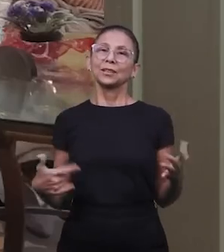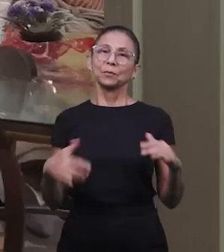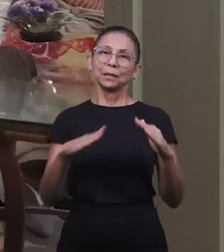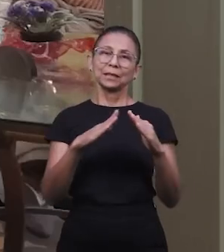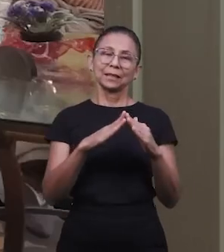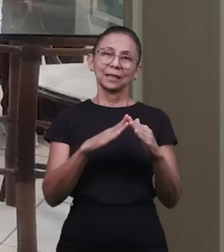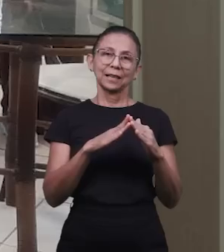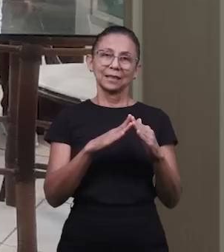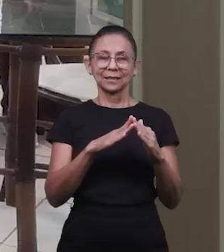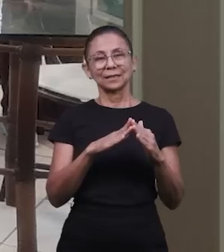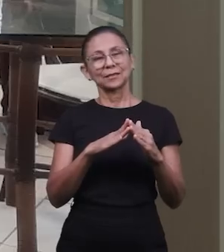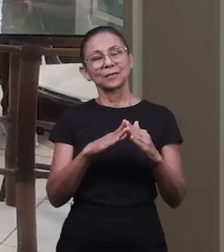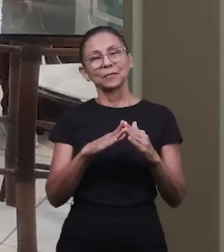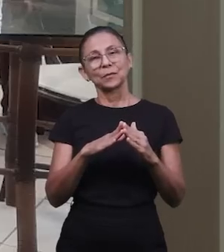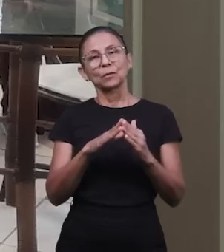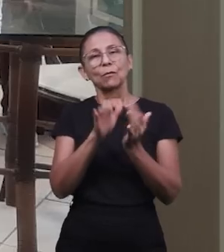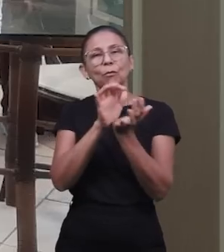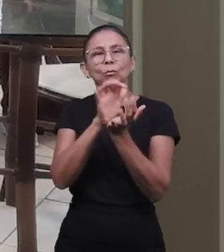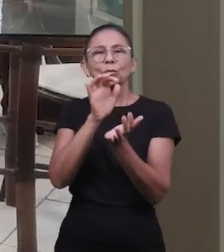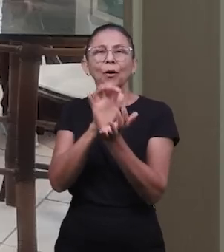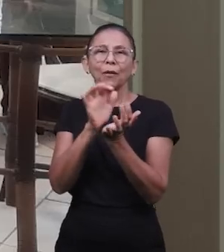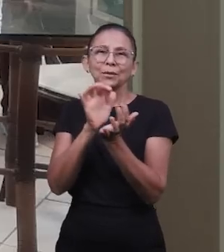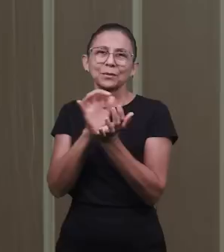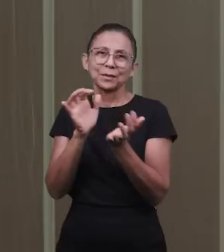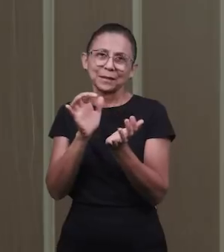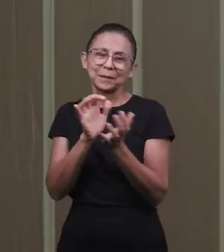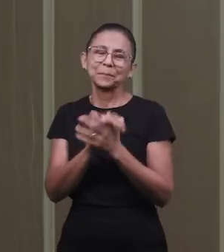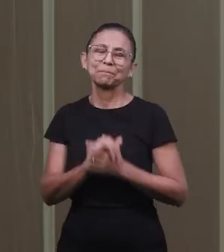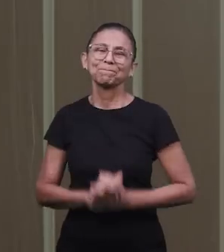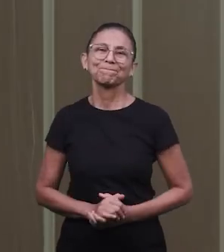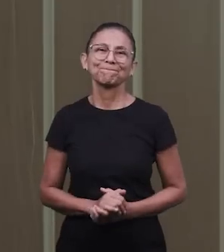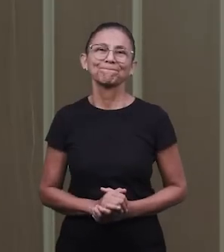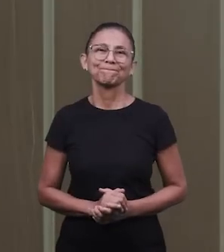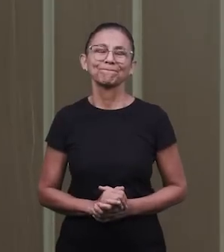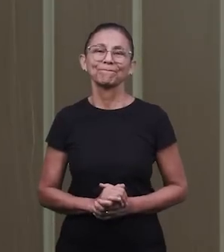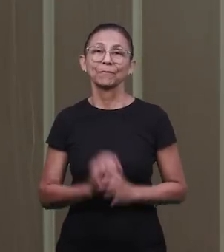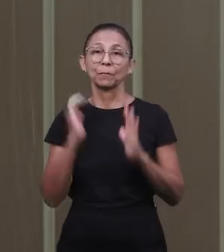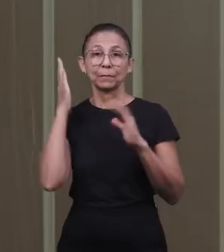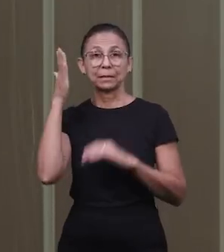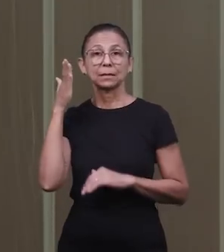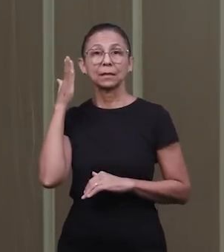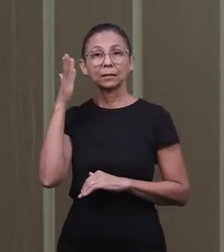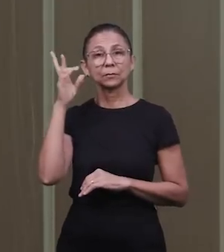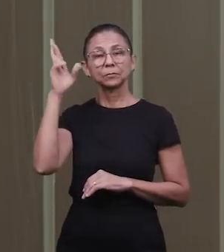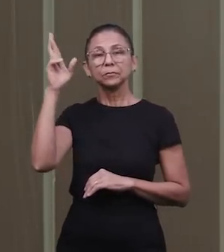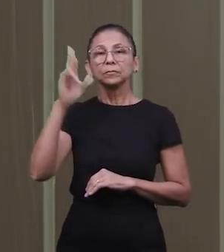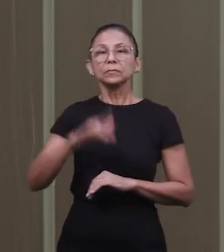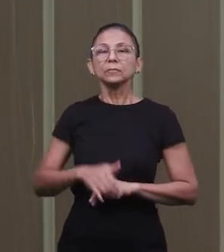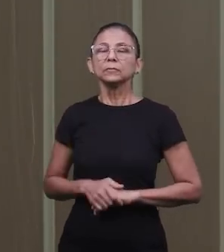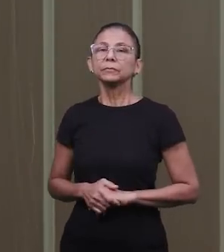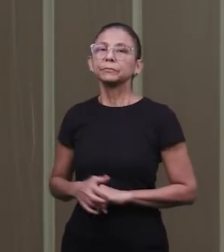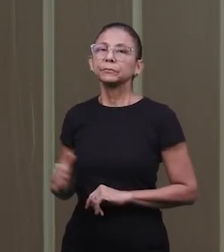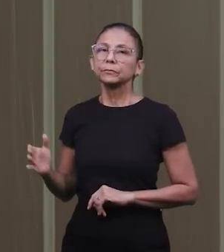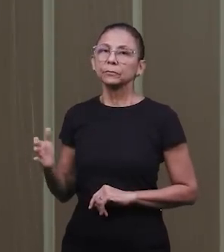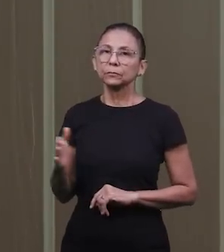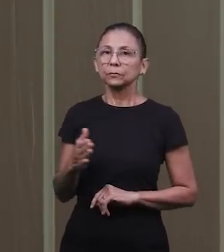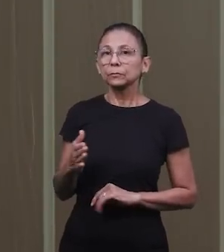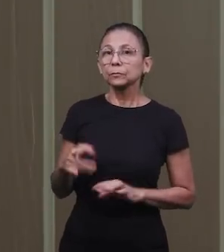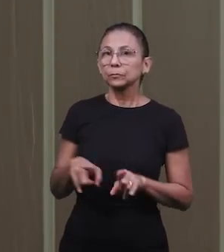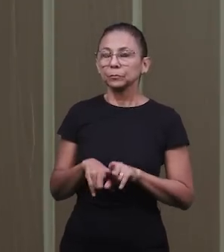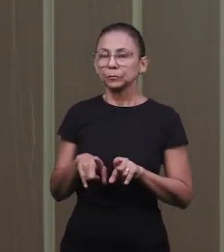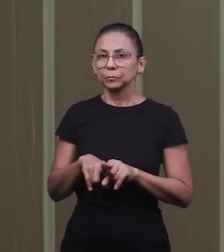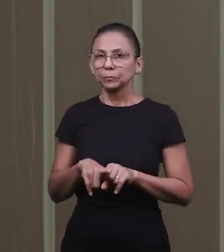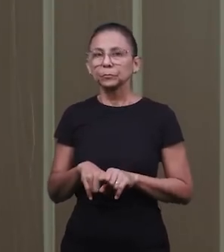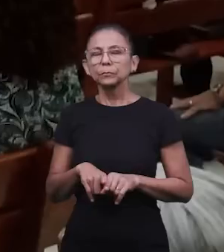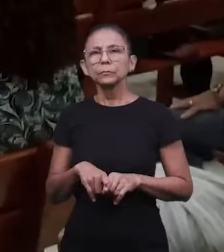lar de idosos, puderam levar ali uma palavra de bênção naquele lugar. Pastor Jorge, da igreja do Barreirinha, área